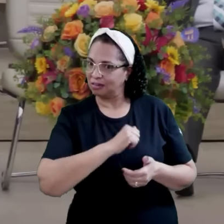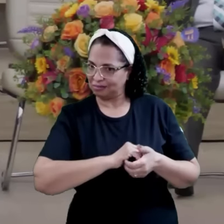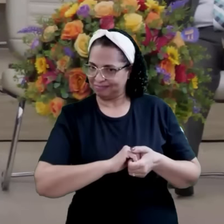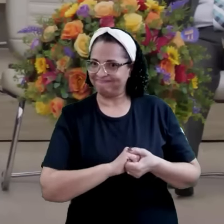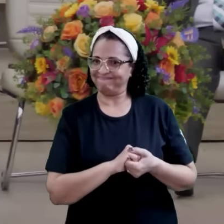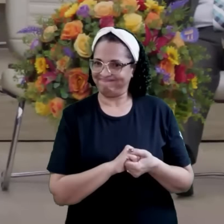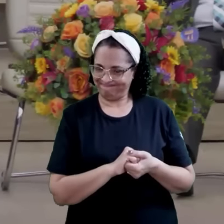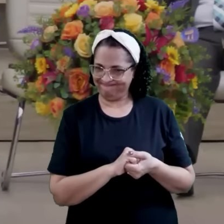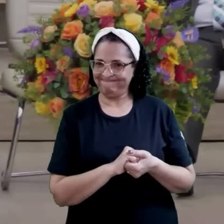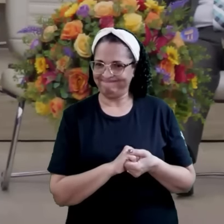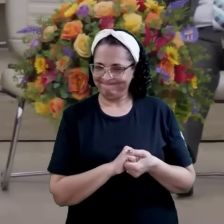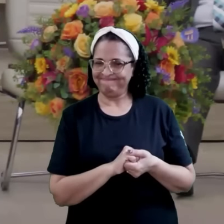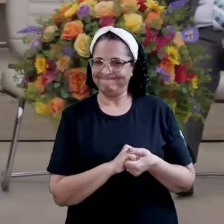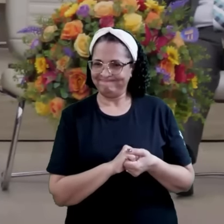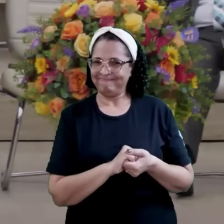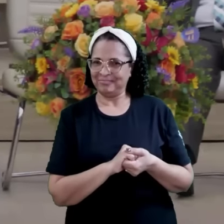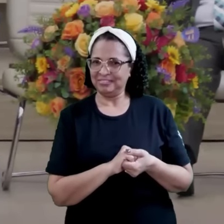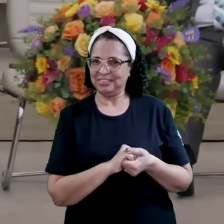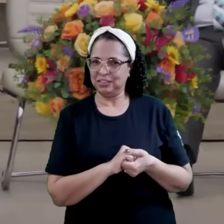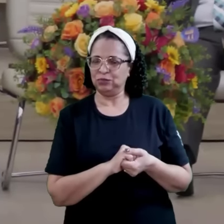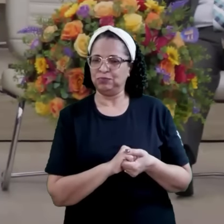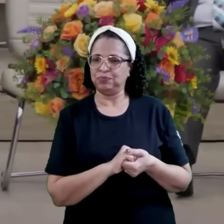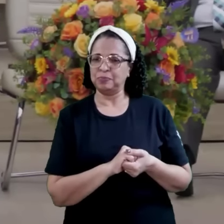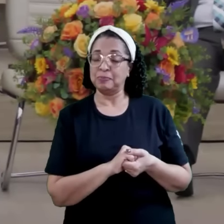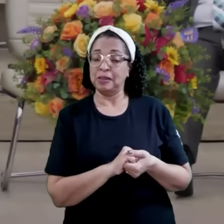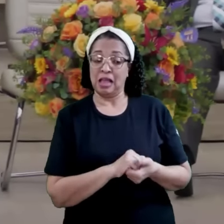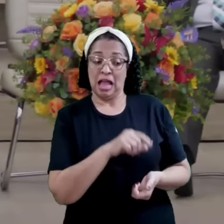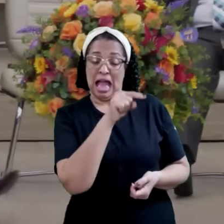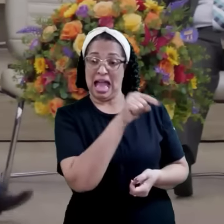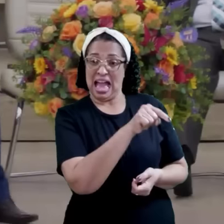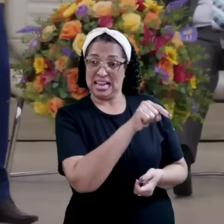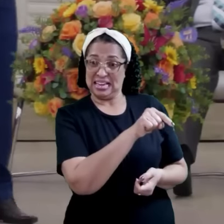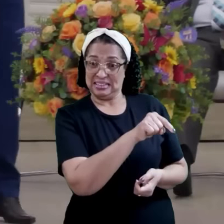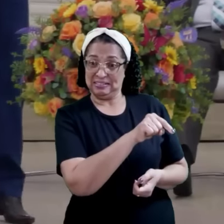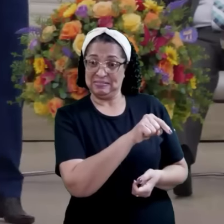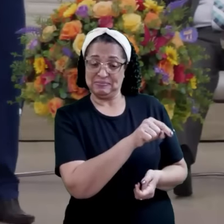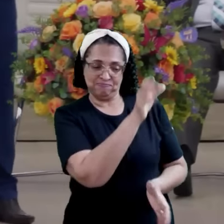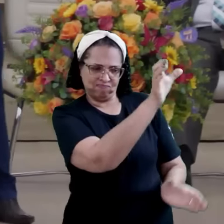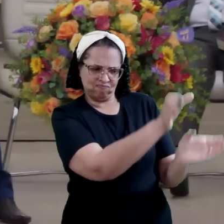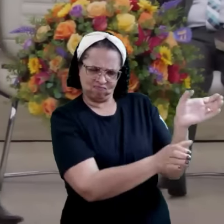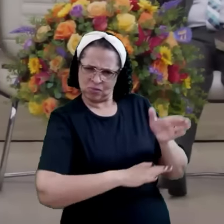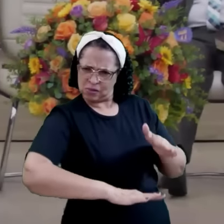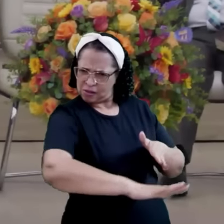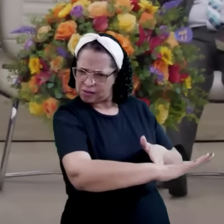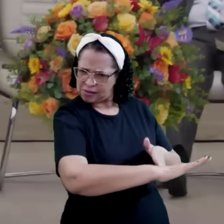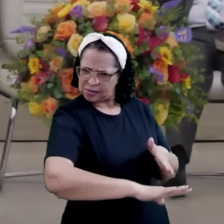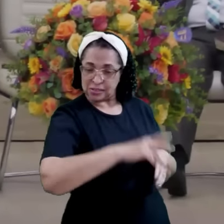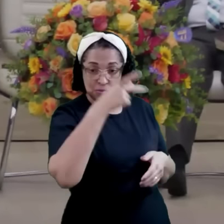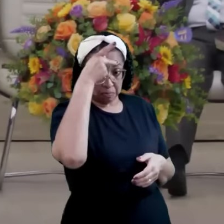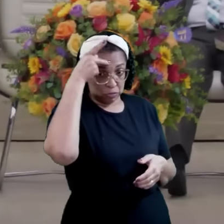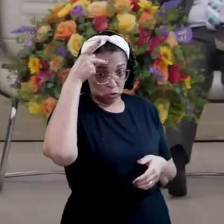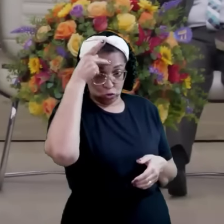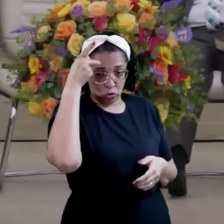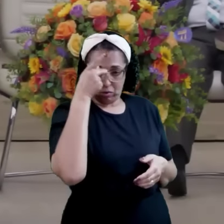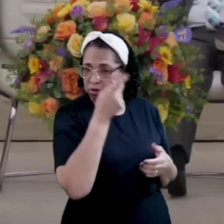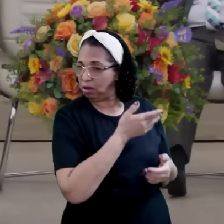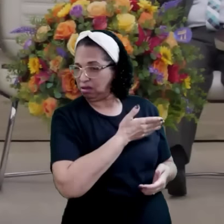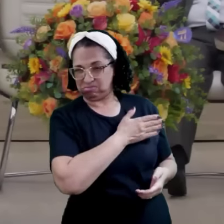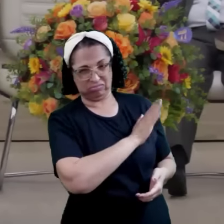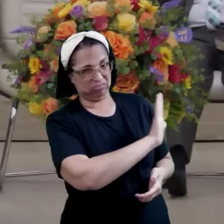ninguém ia dá porque em Jericó não gostavam de Zaqueu ele se estica para ver quem é Jesus e não consegue porque ele tinha uma outra